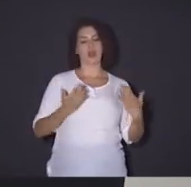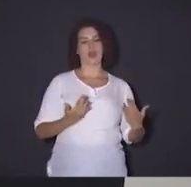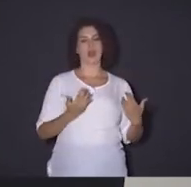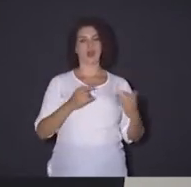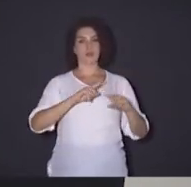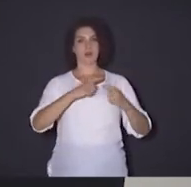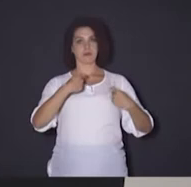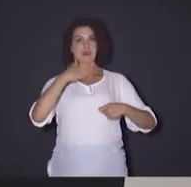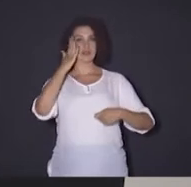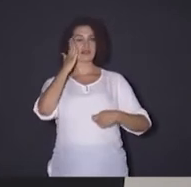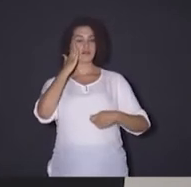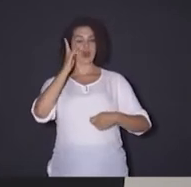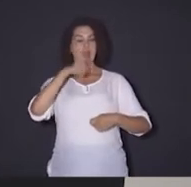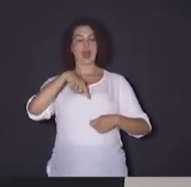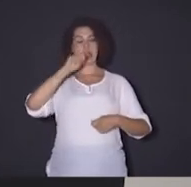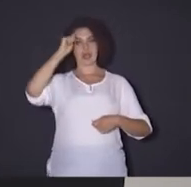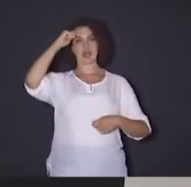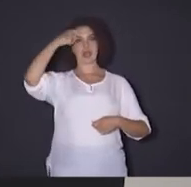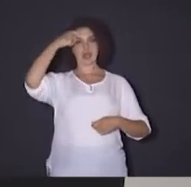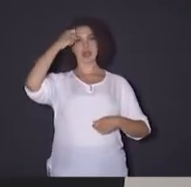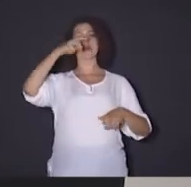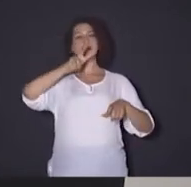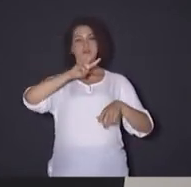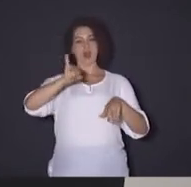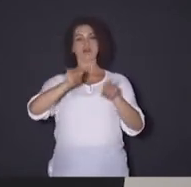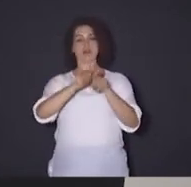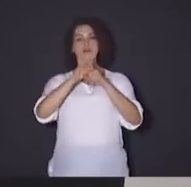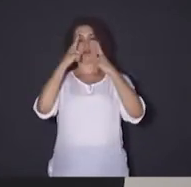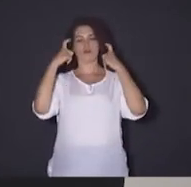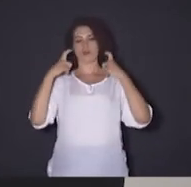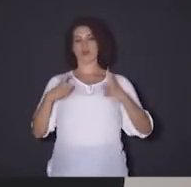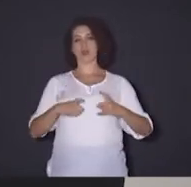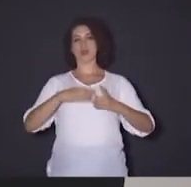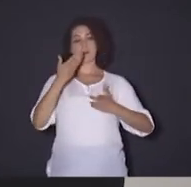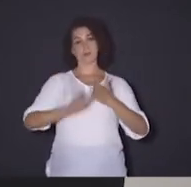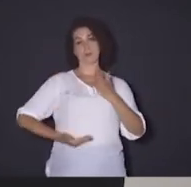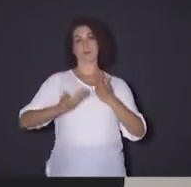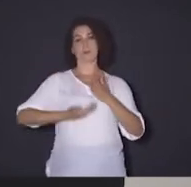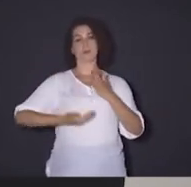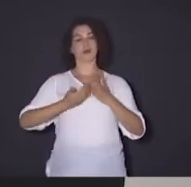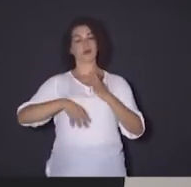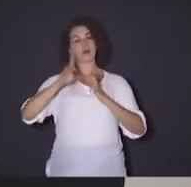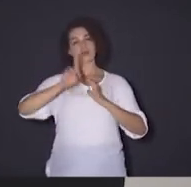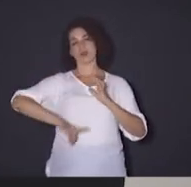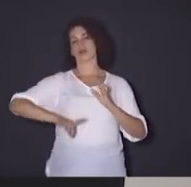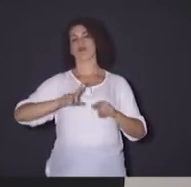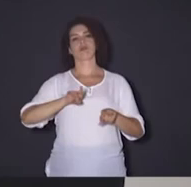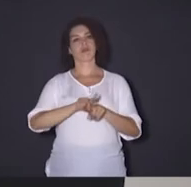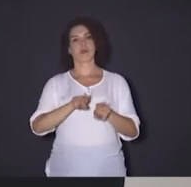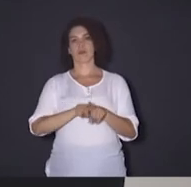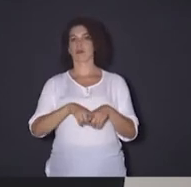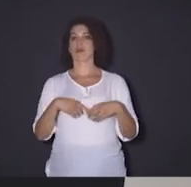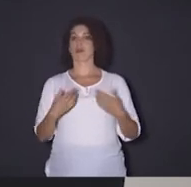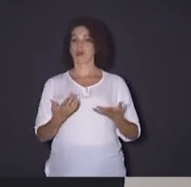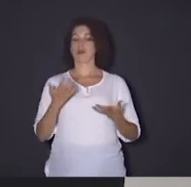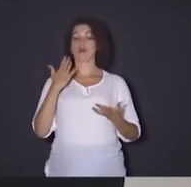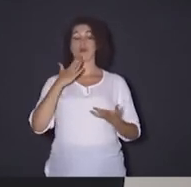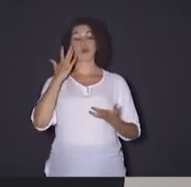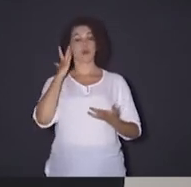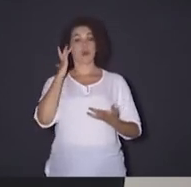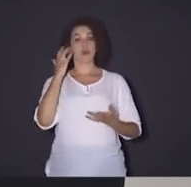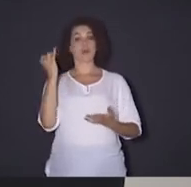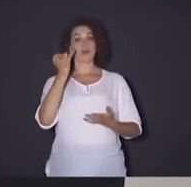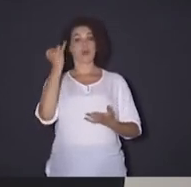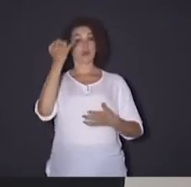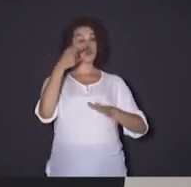negra tentasse negróides e ela vai passar por violências e vai ter menos direitos garantidos naquele ambiente o que pra mim é importante